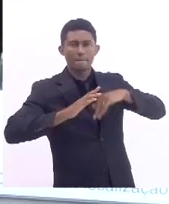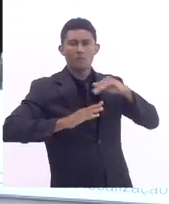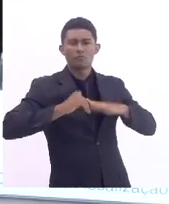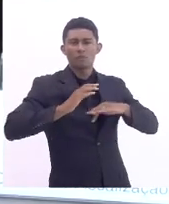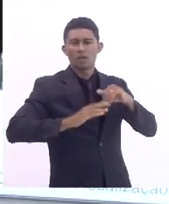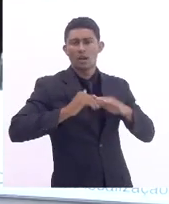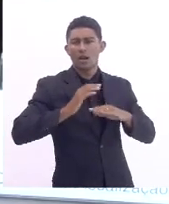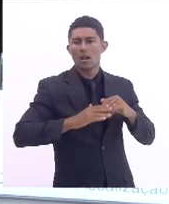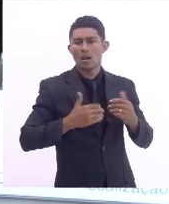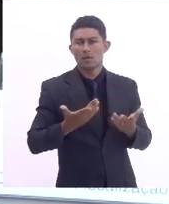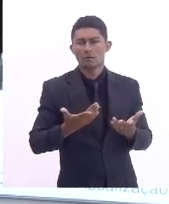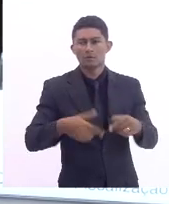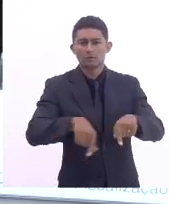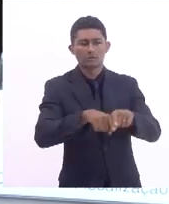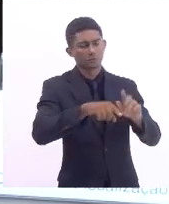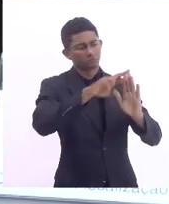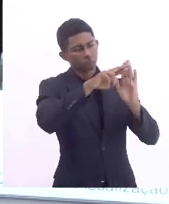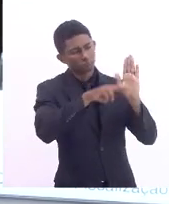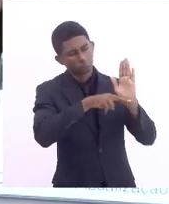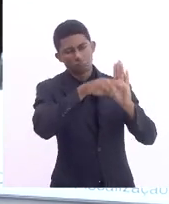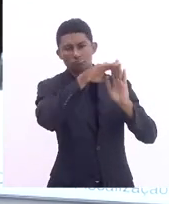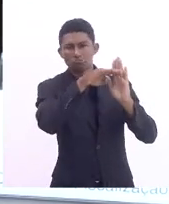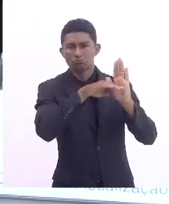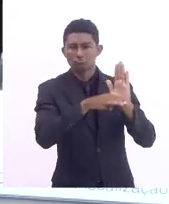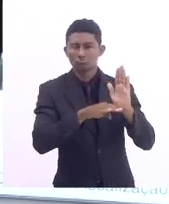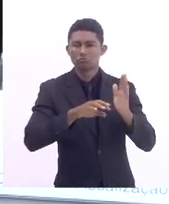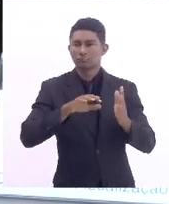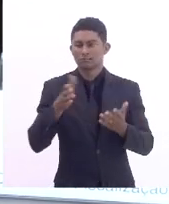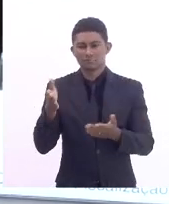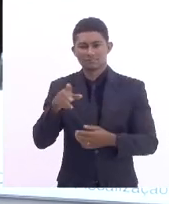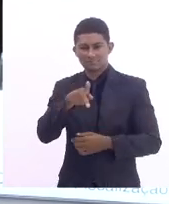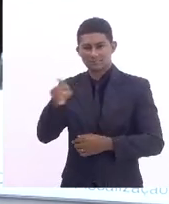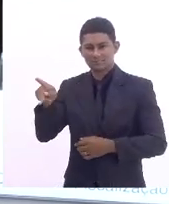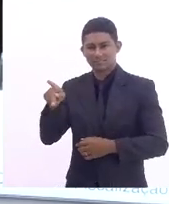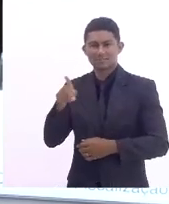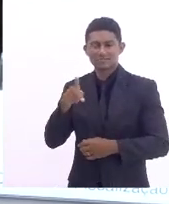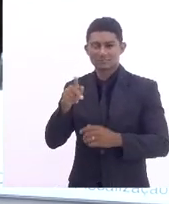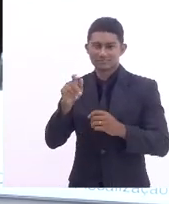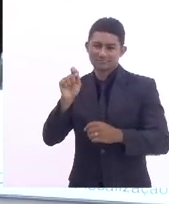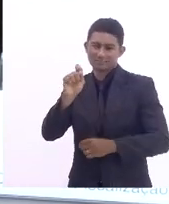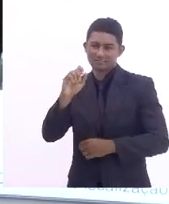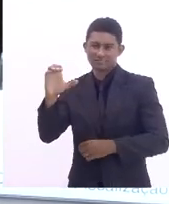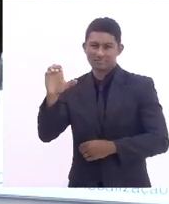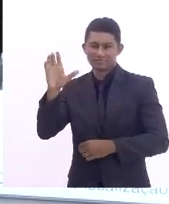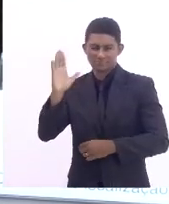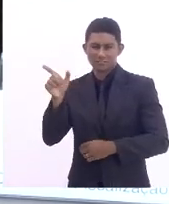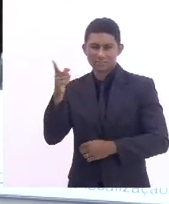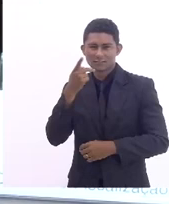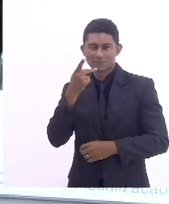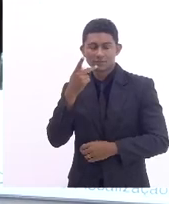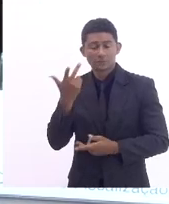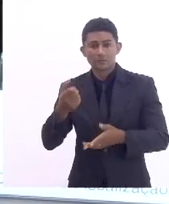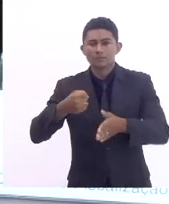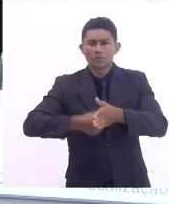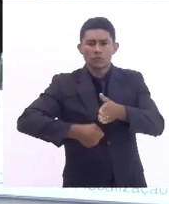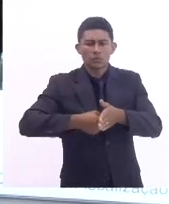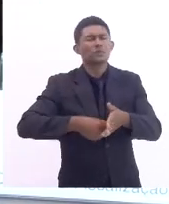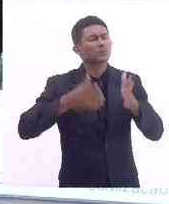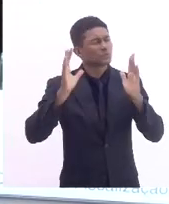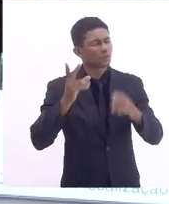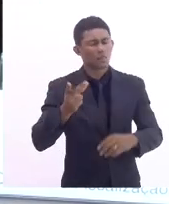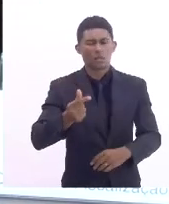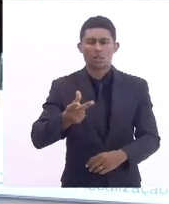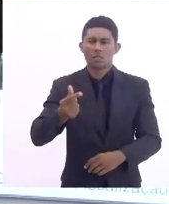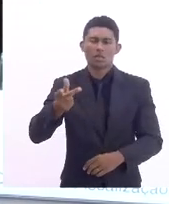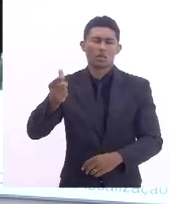da regulamentação profissional como foi vendido pelo presidente Siciliano logo no começo da sessão é uma luta muito antiga